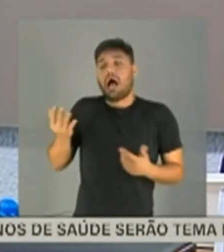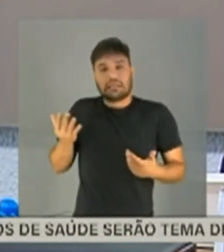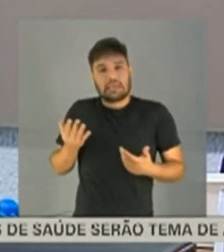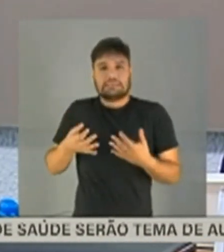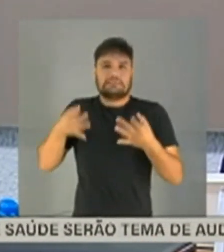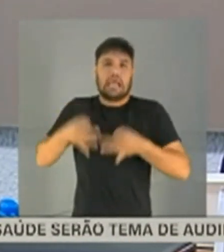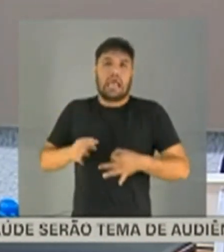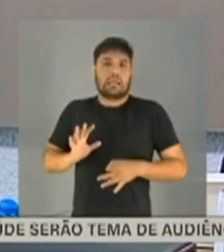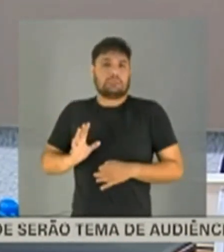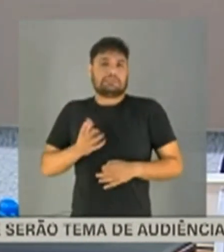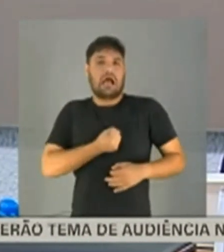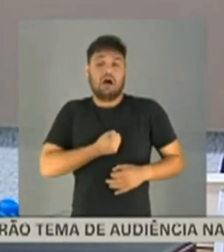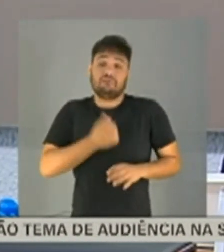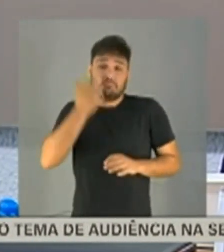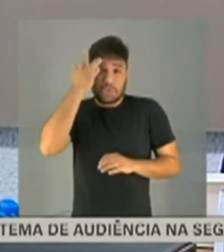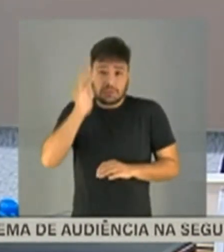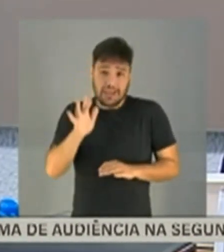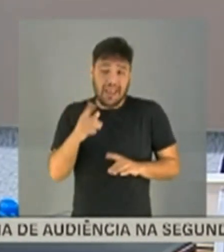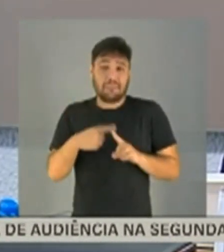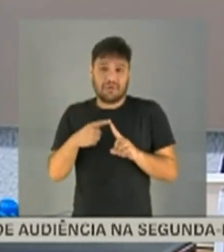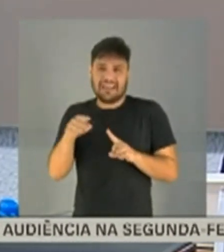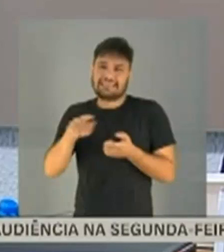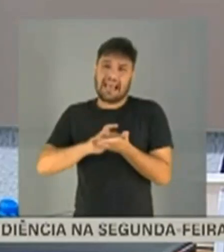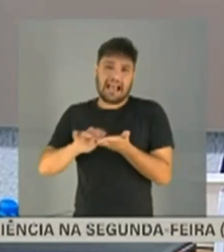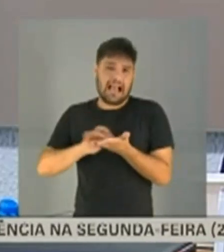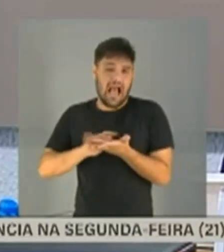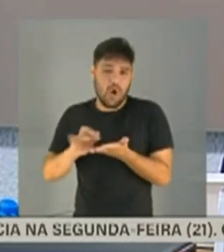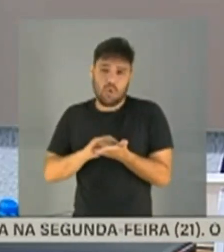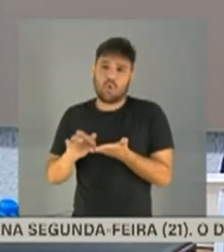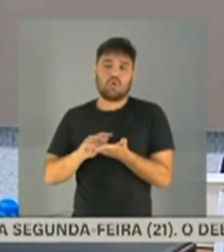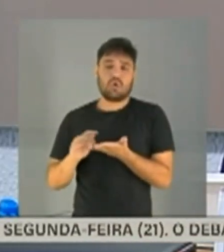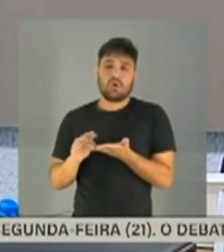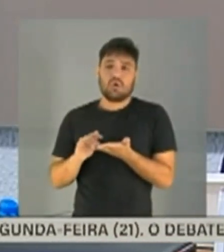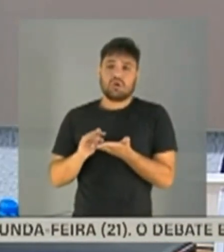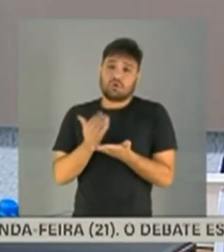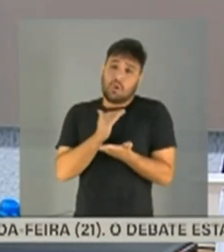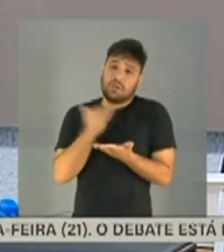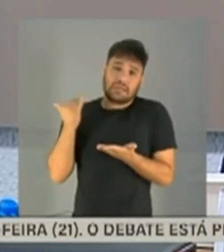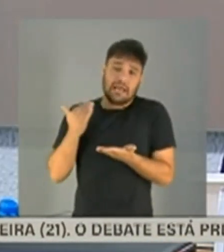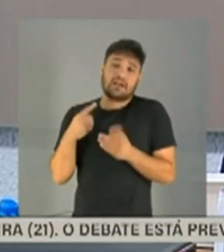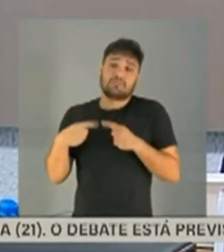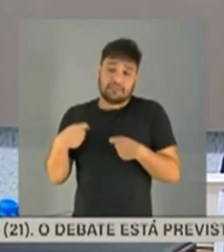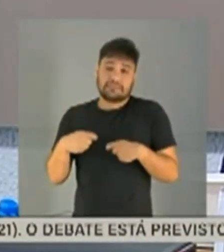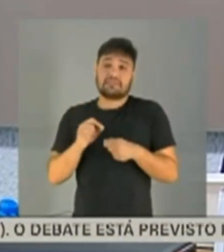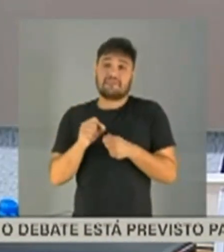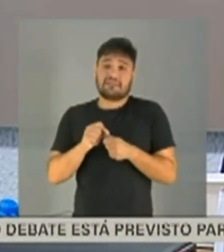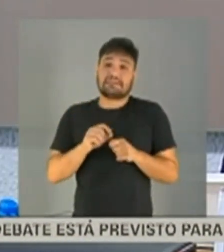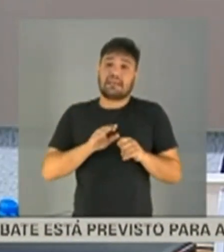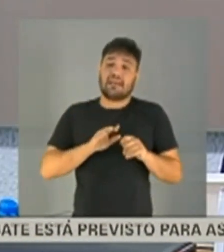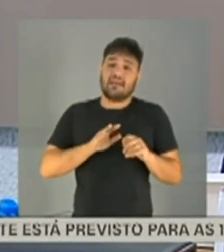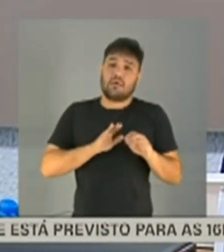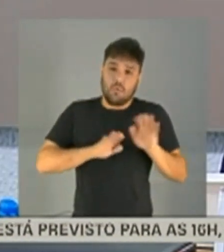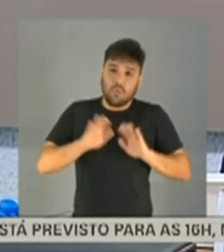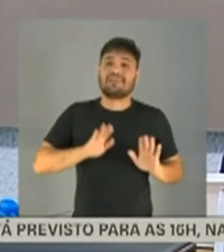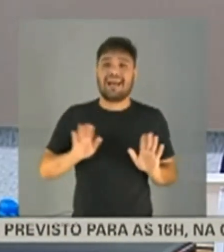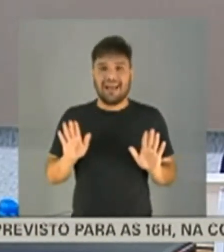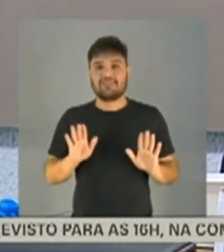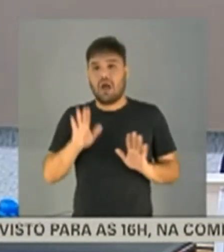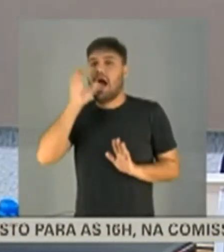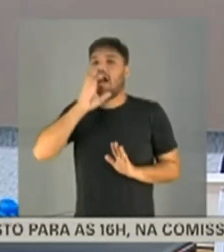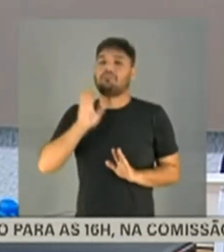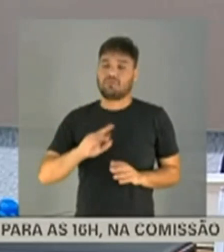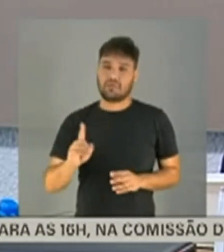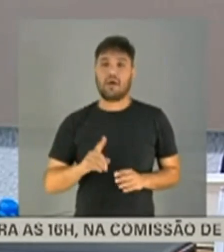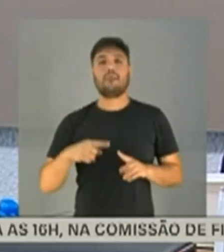salvas, porque isso seria um cálculo de mortalidade atribuível, que é algo que a gente tem que fazer com muita calma e não de uma hora para outra,